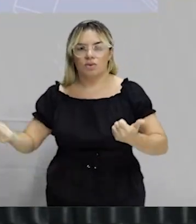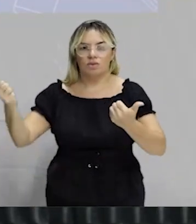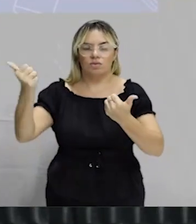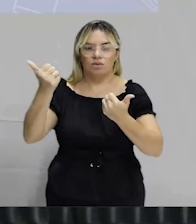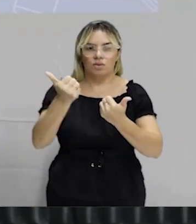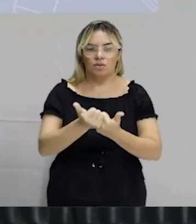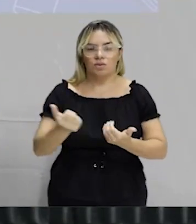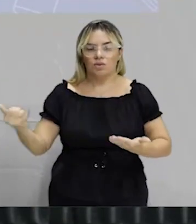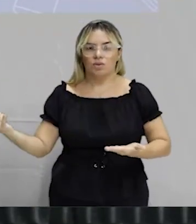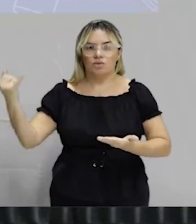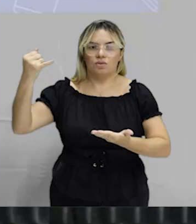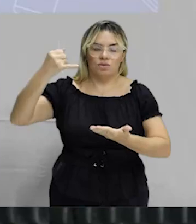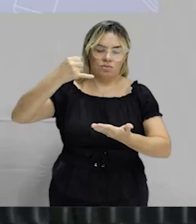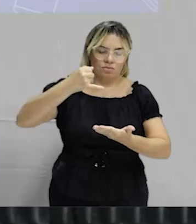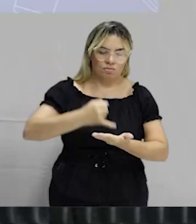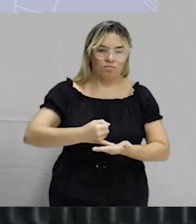importados.